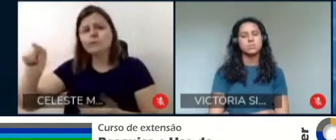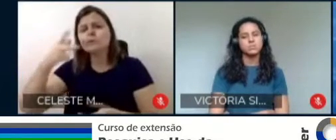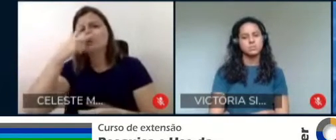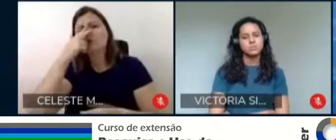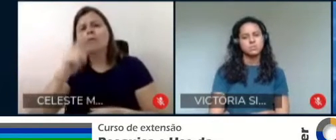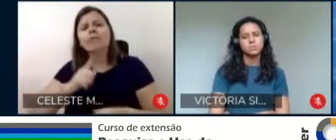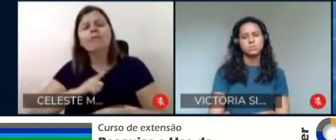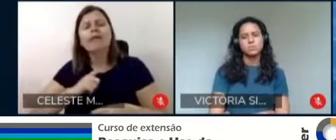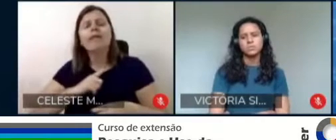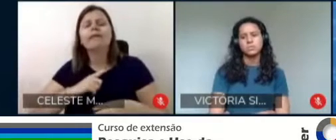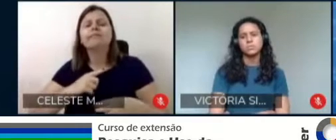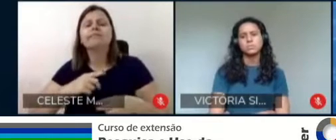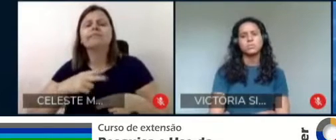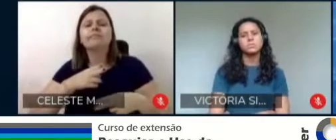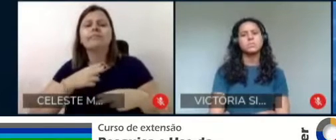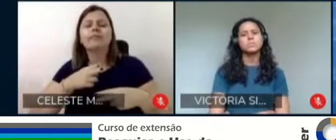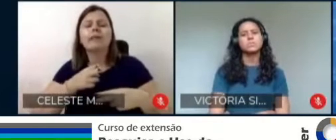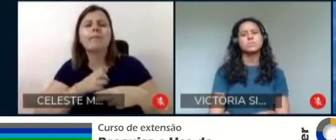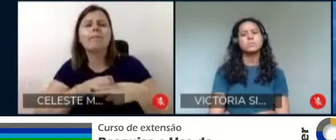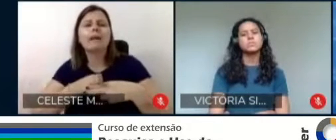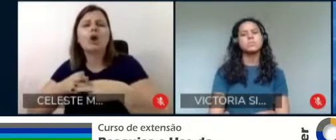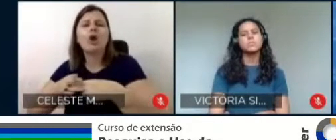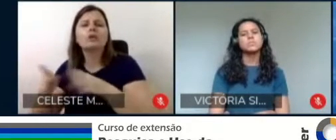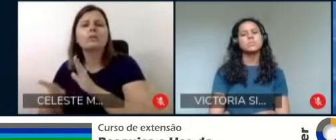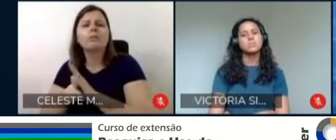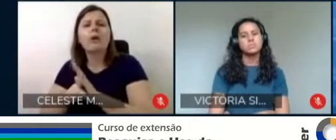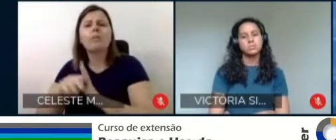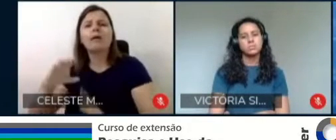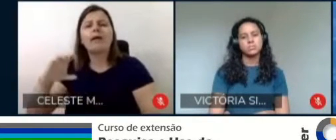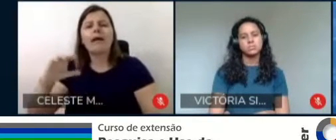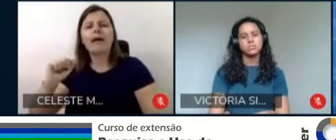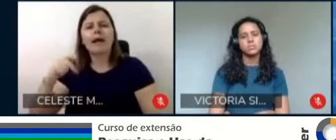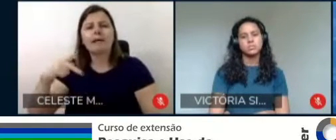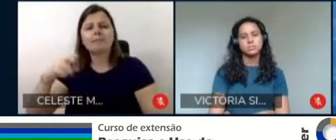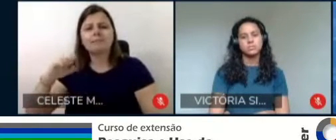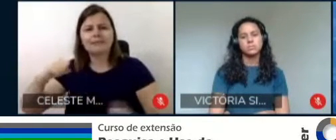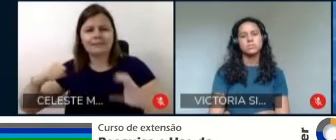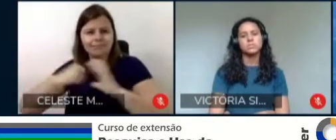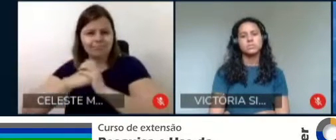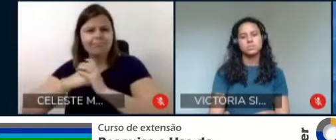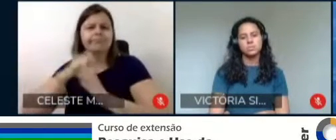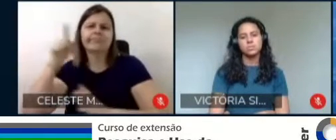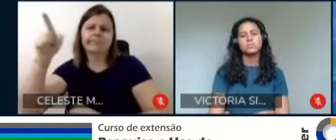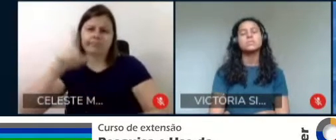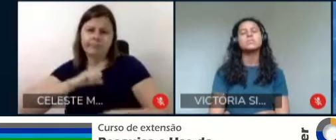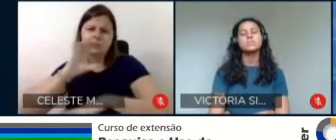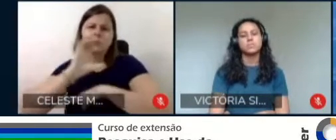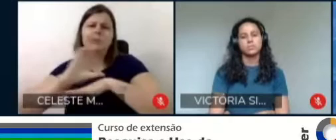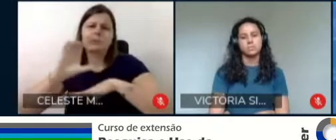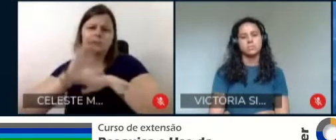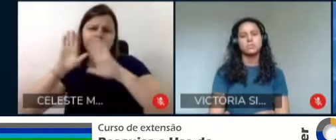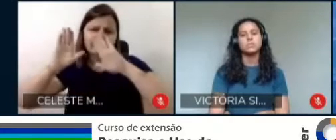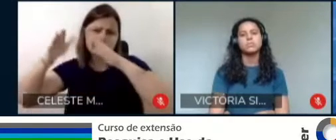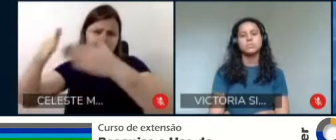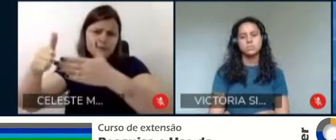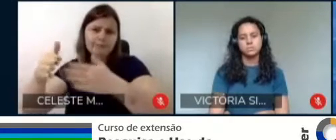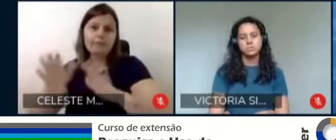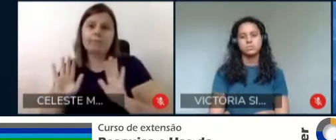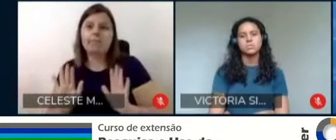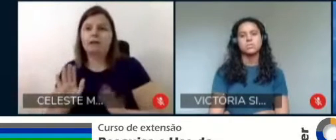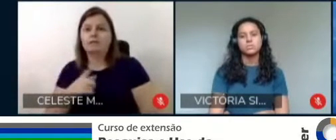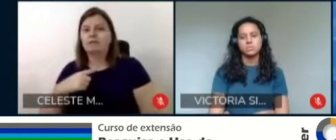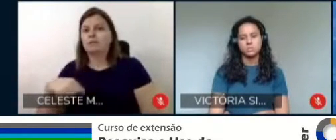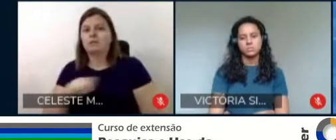periódicos da CAPES, que a CAPES sempre oferece cursos específicos para suas bases, né. Então, a gente não daria conta